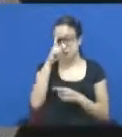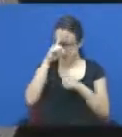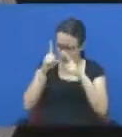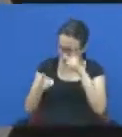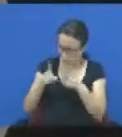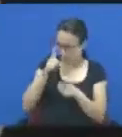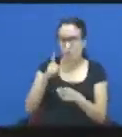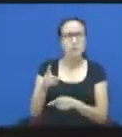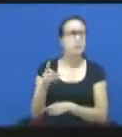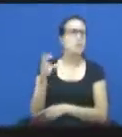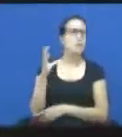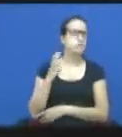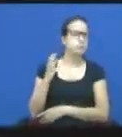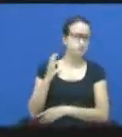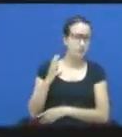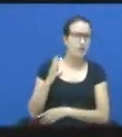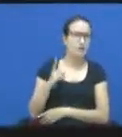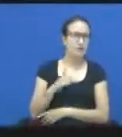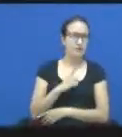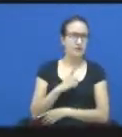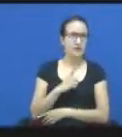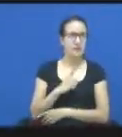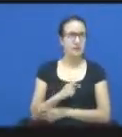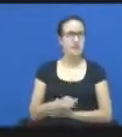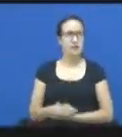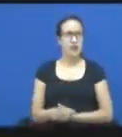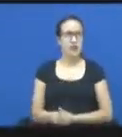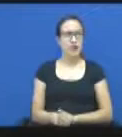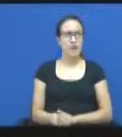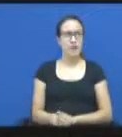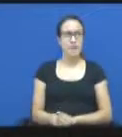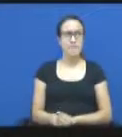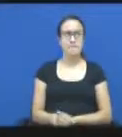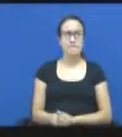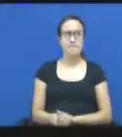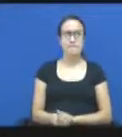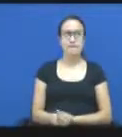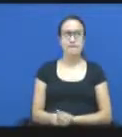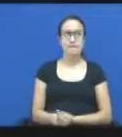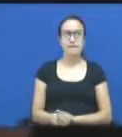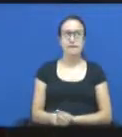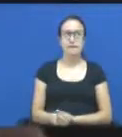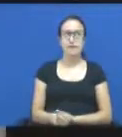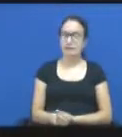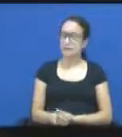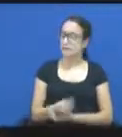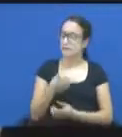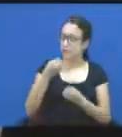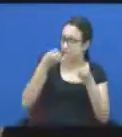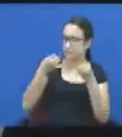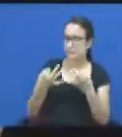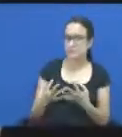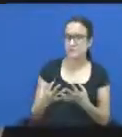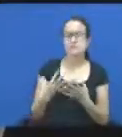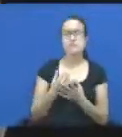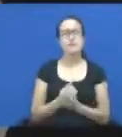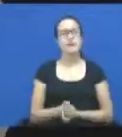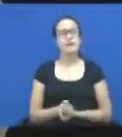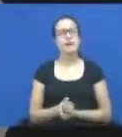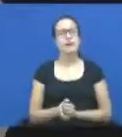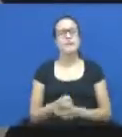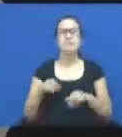obrigado, desculpe aqui pela minha ignorância aqui na eloquência, mas quero dizer que se